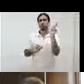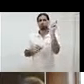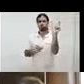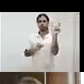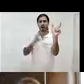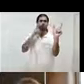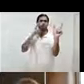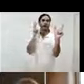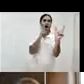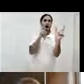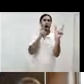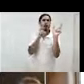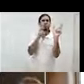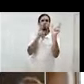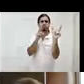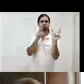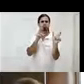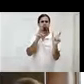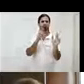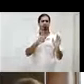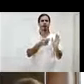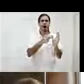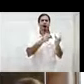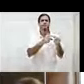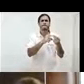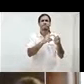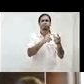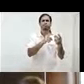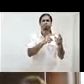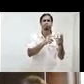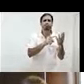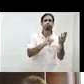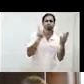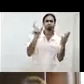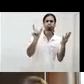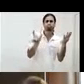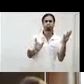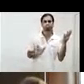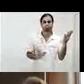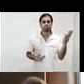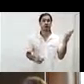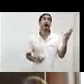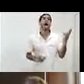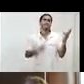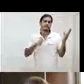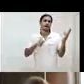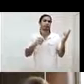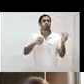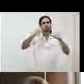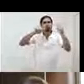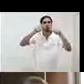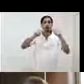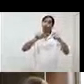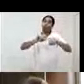quantitativa daqueles, daquelas fontes. Mas podemos ir mais à frente. Por